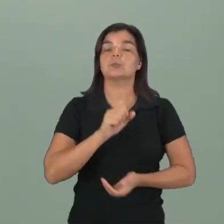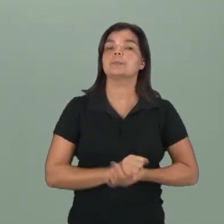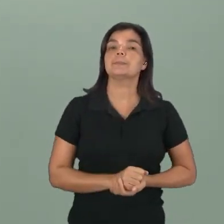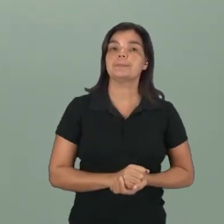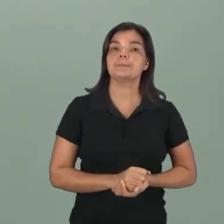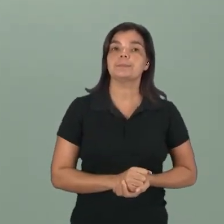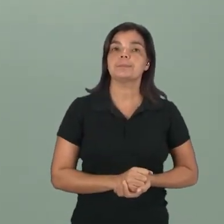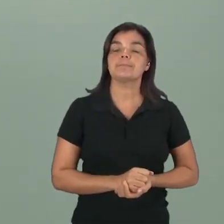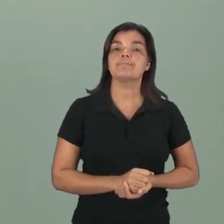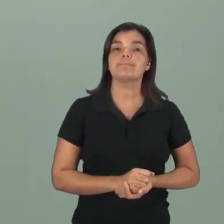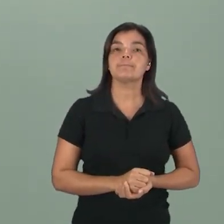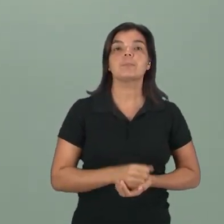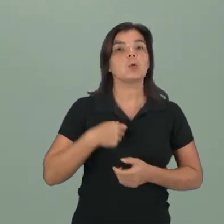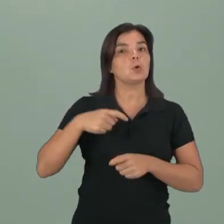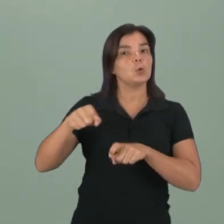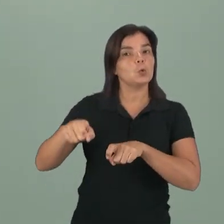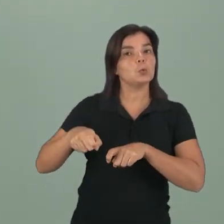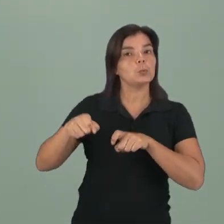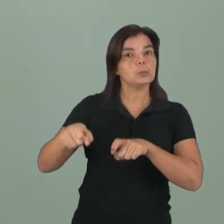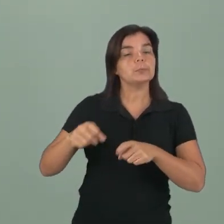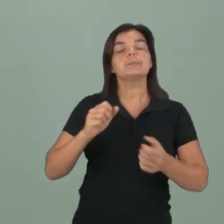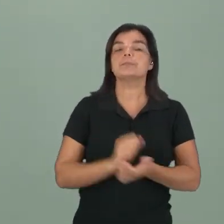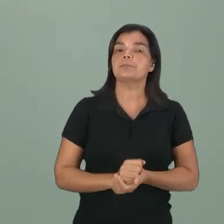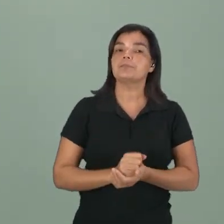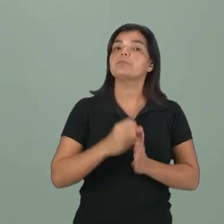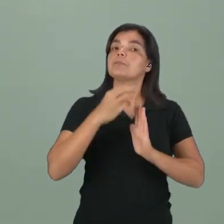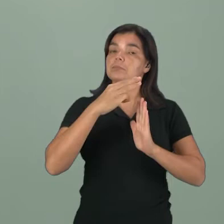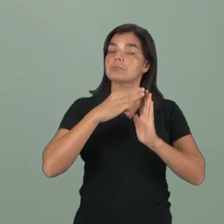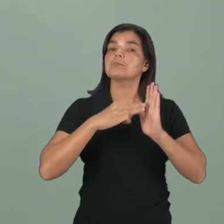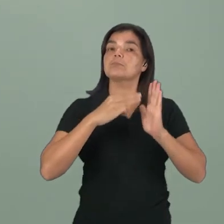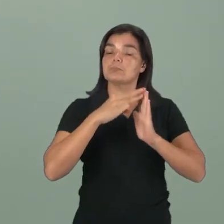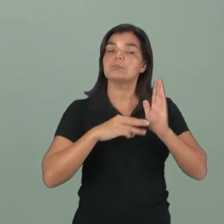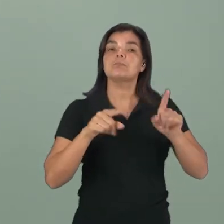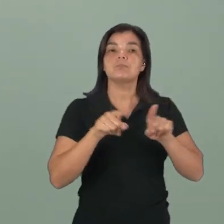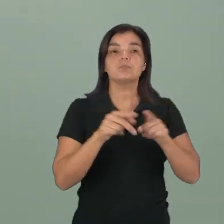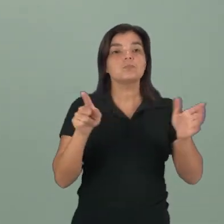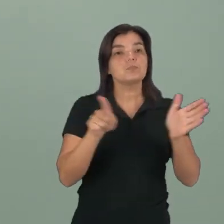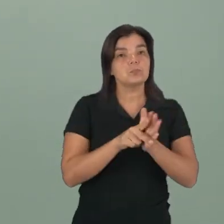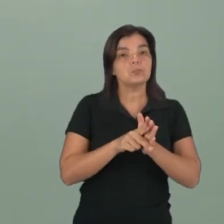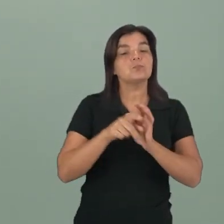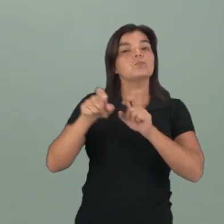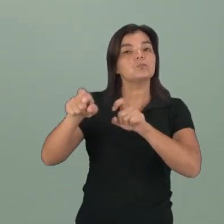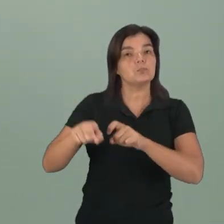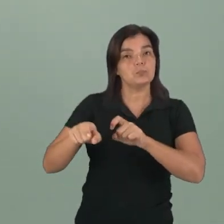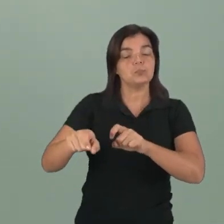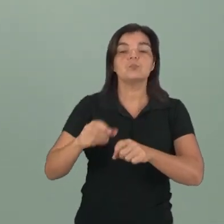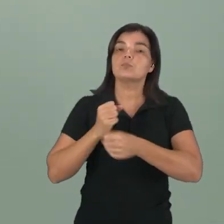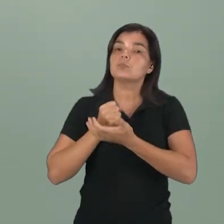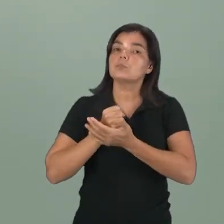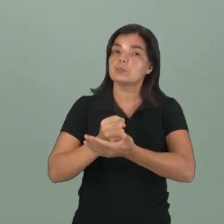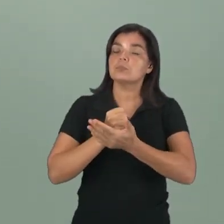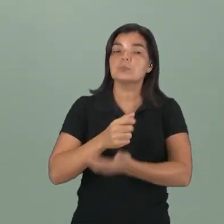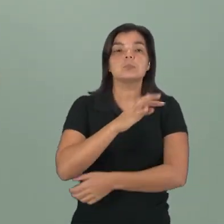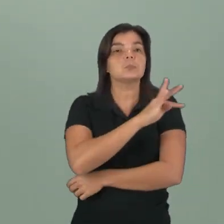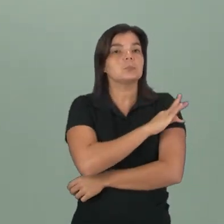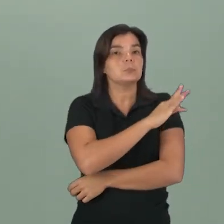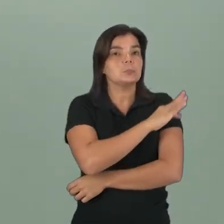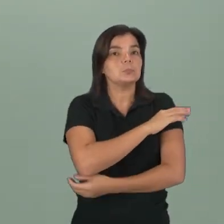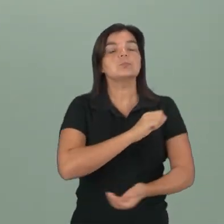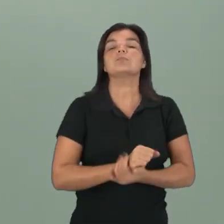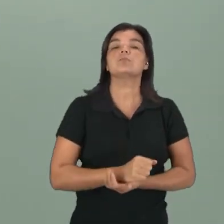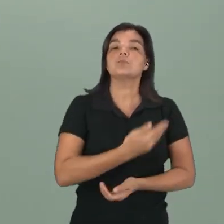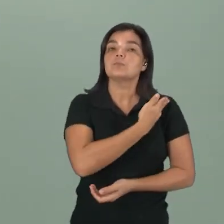de meio rural. É uma metodologia que em algumas propriedades recebe apoio técnico de